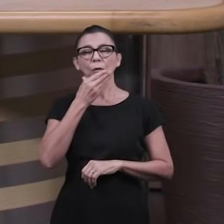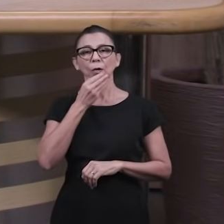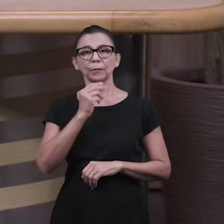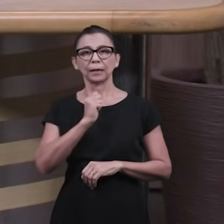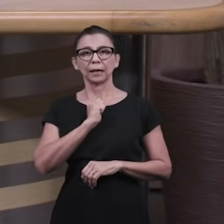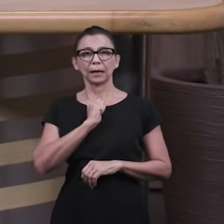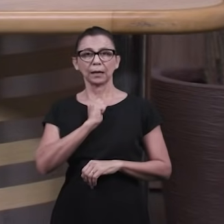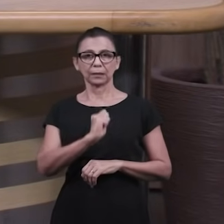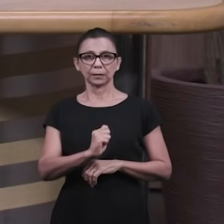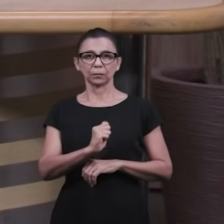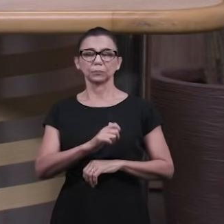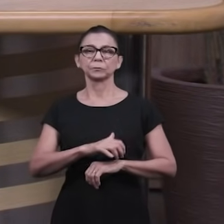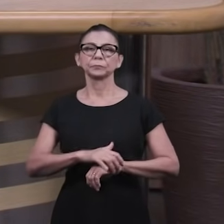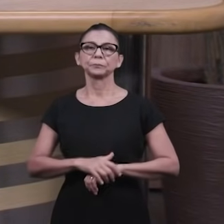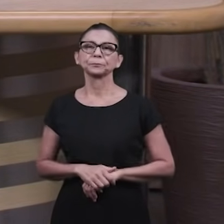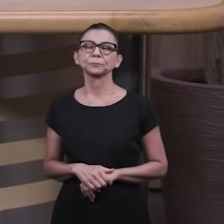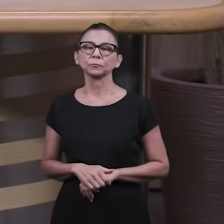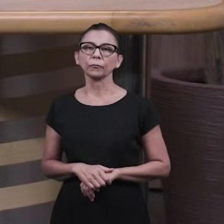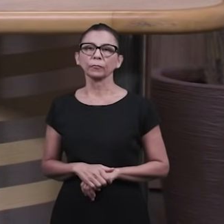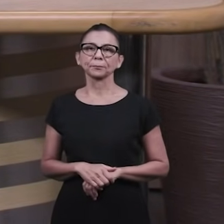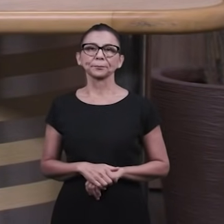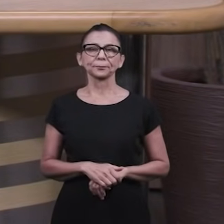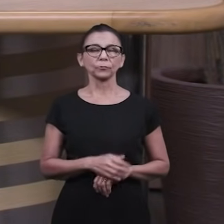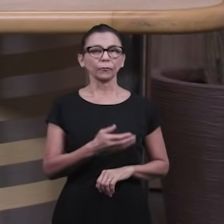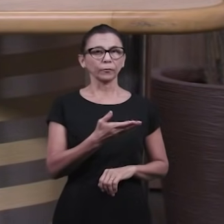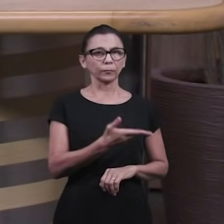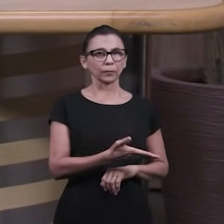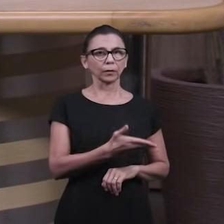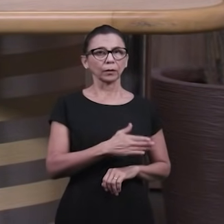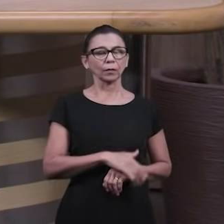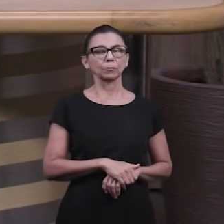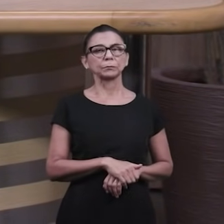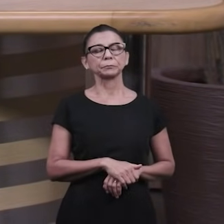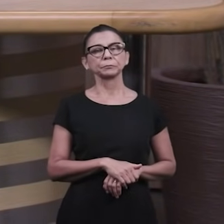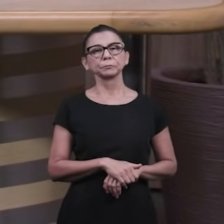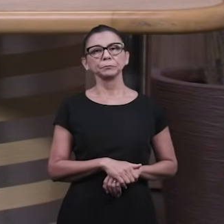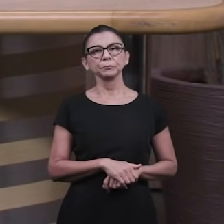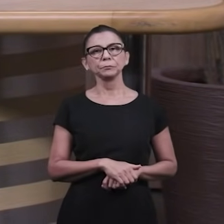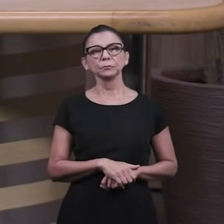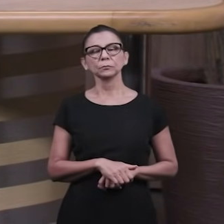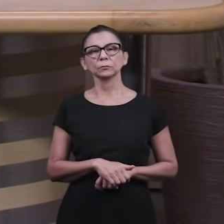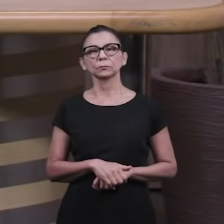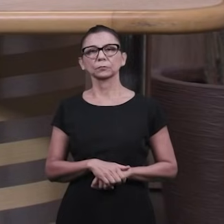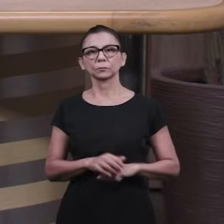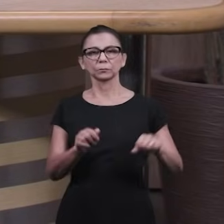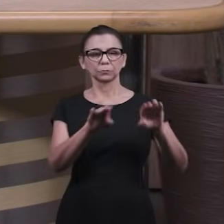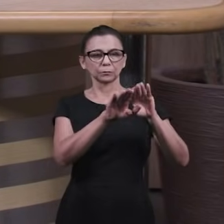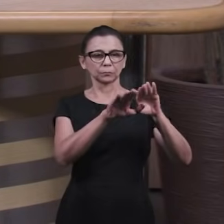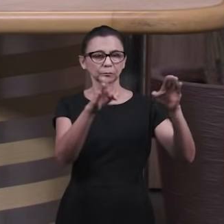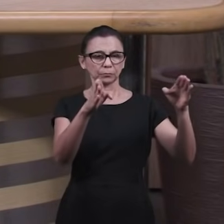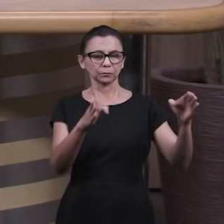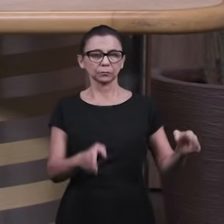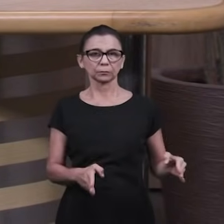ordenados, colocava o cordeiro, chamado cordeiro da ordenação. Ele colocava em cima do altar e o sacerdote segurava a cabeça